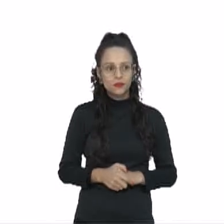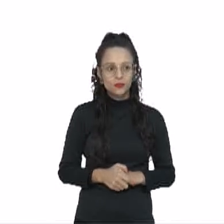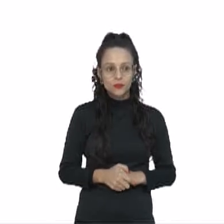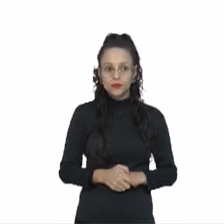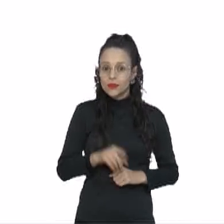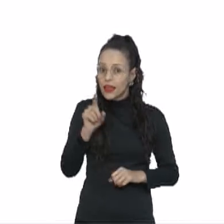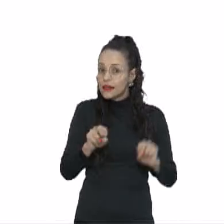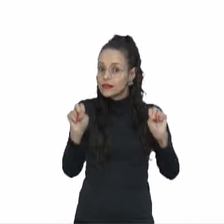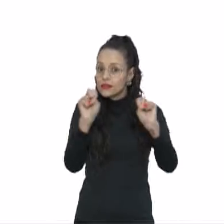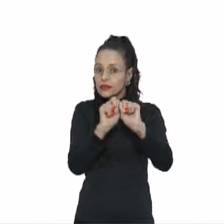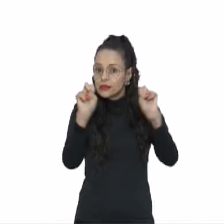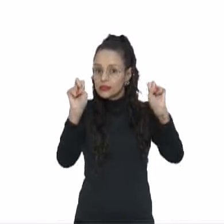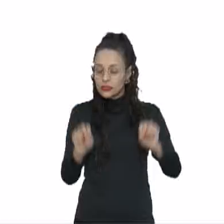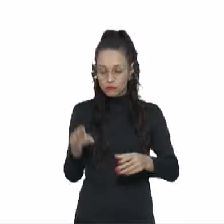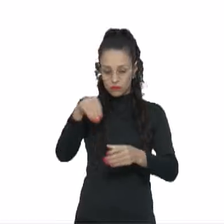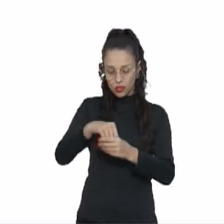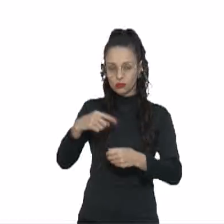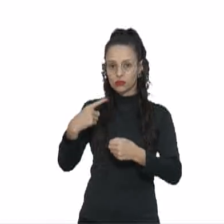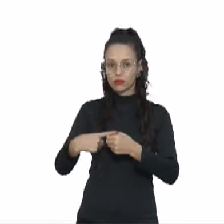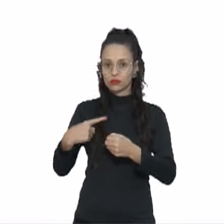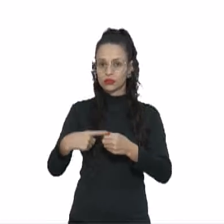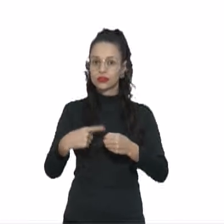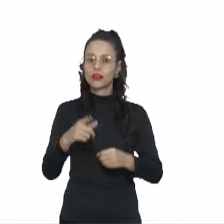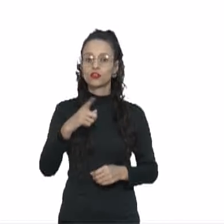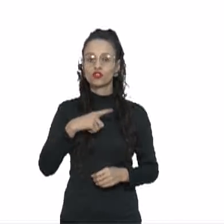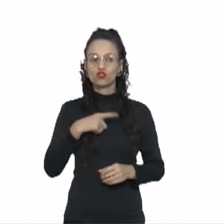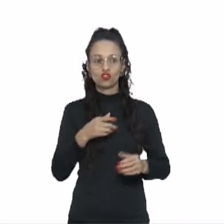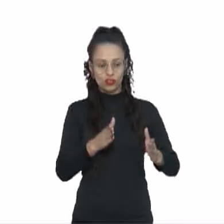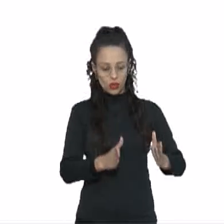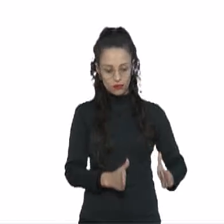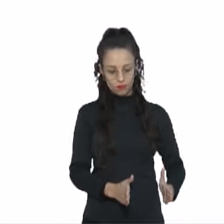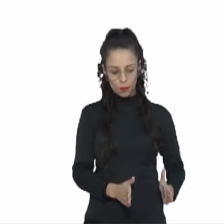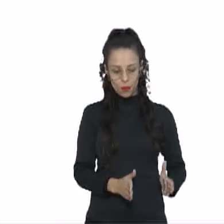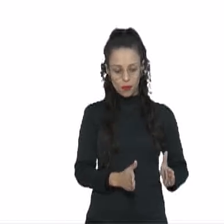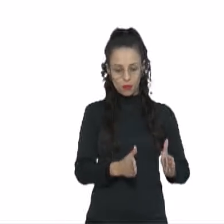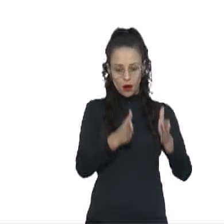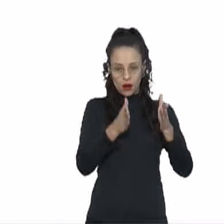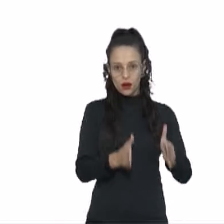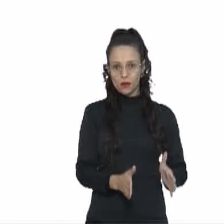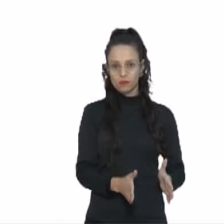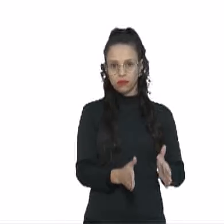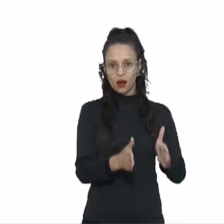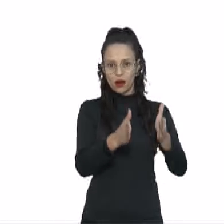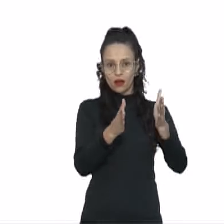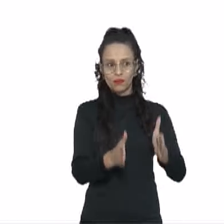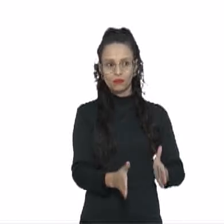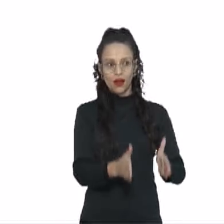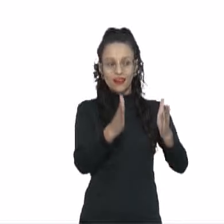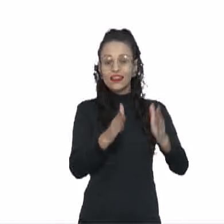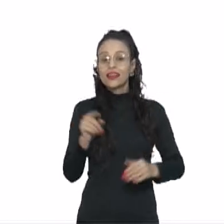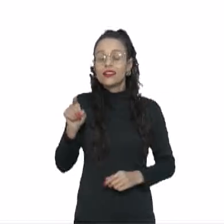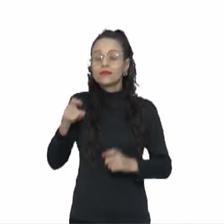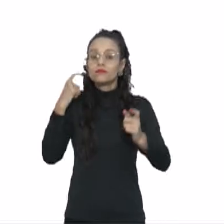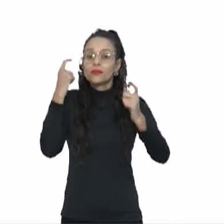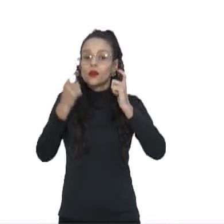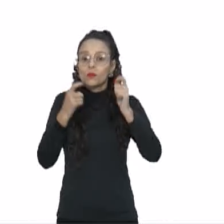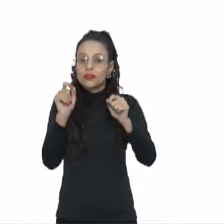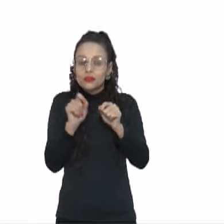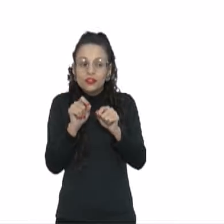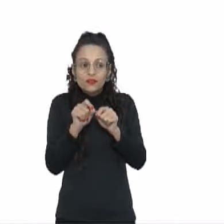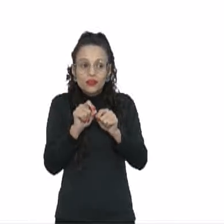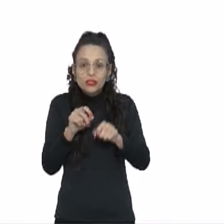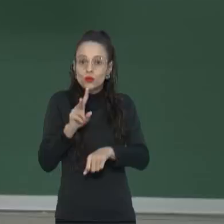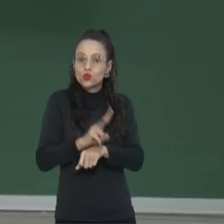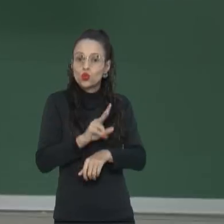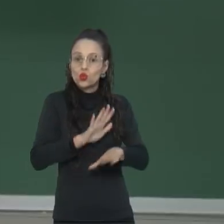era um sistema de cursos dentro da cidade, confinados em muros. Né? Os leitos, eles tinham até a preocupação em fazer até um